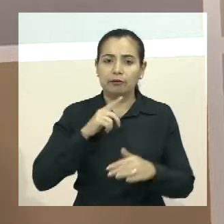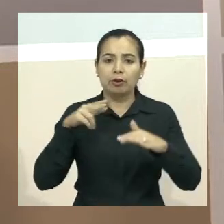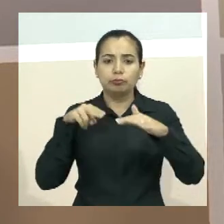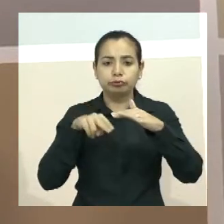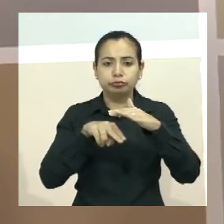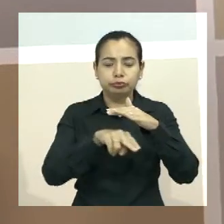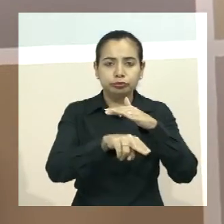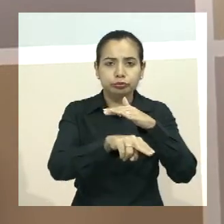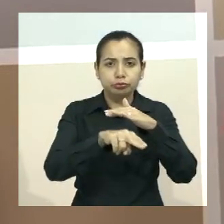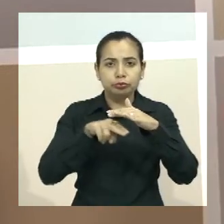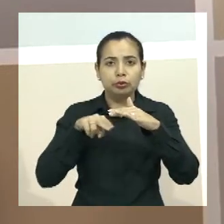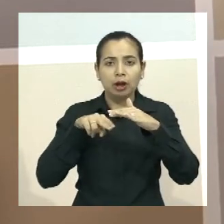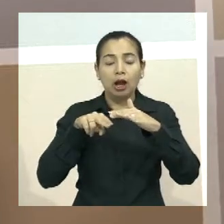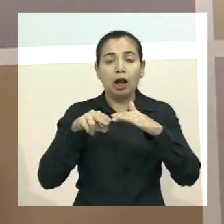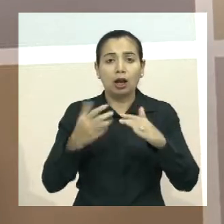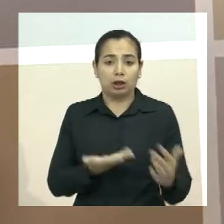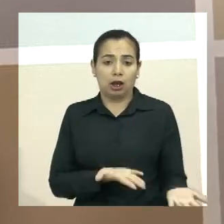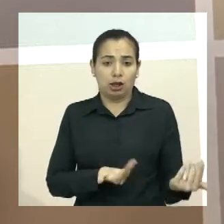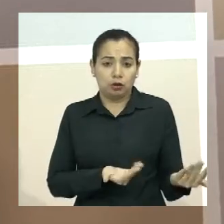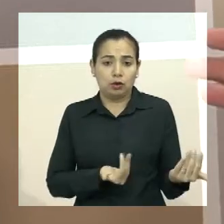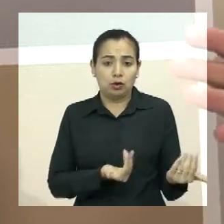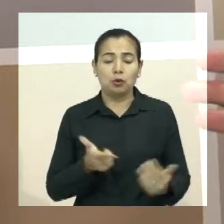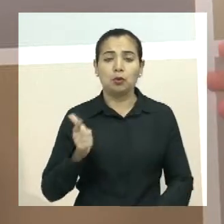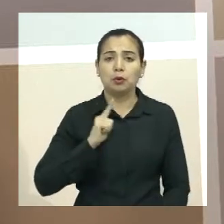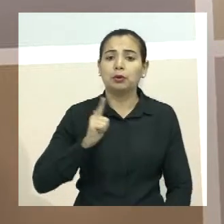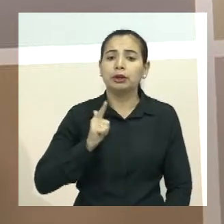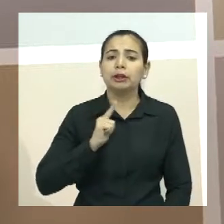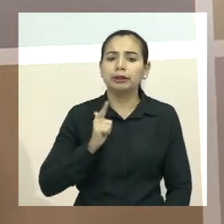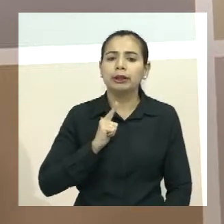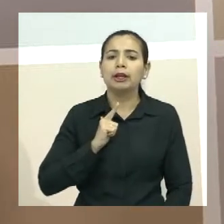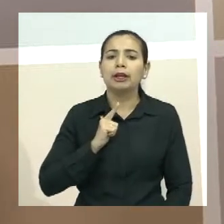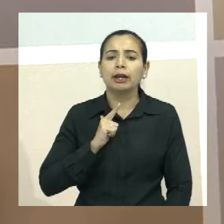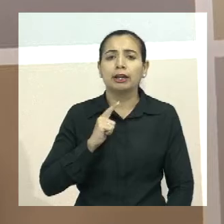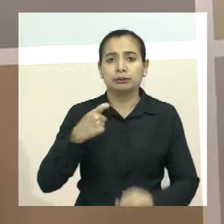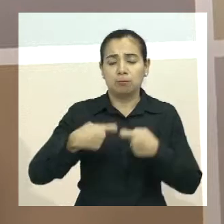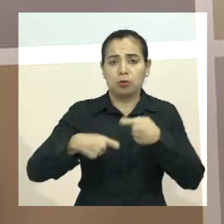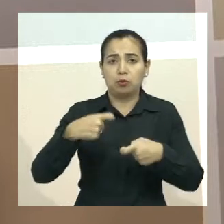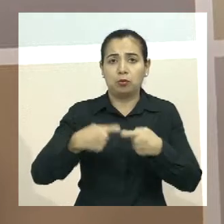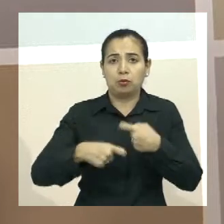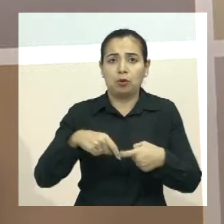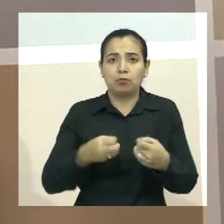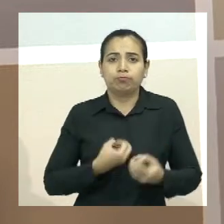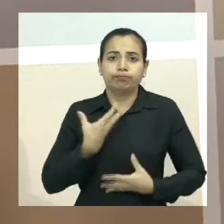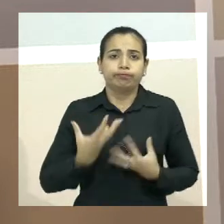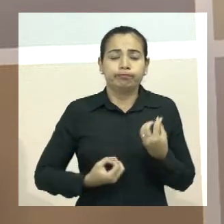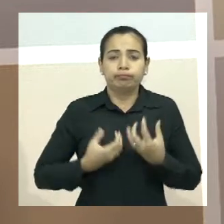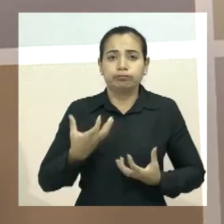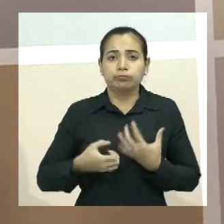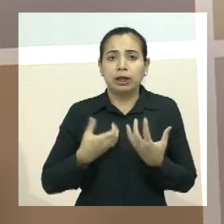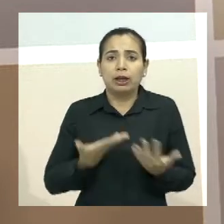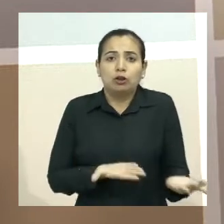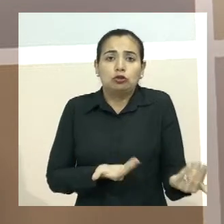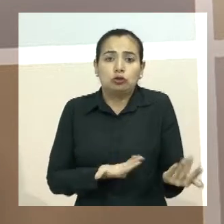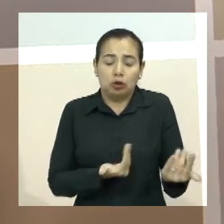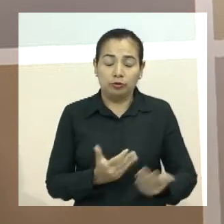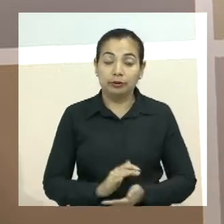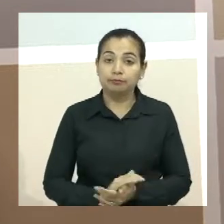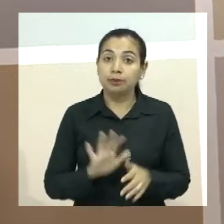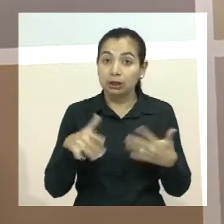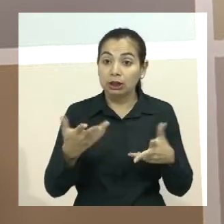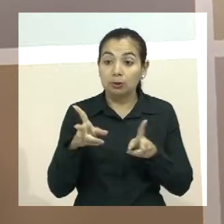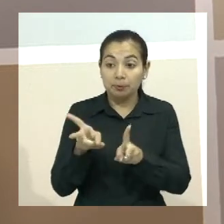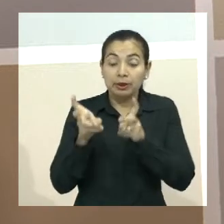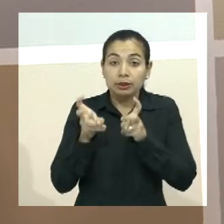em cérebro de adolescentes que tinham um estímulo sexual precoce. E o que eles observaram? Quanto